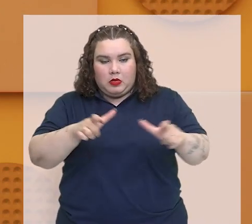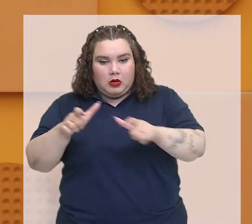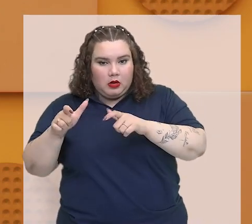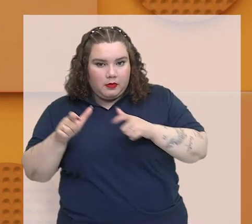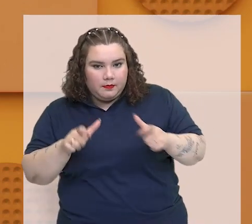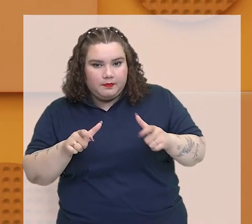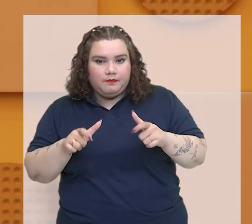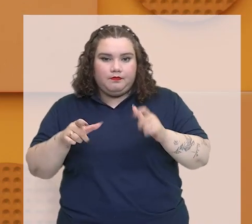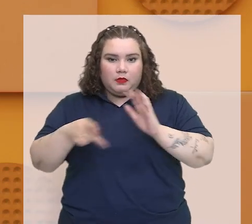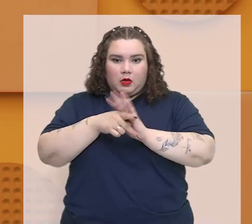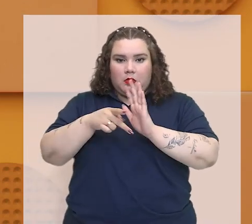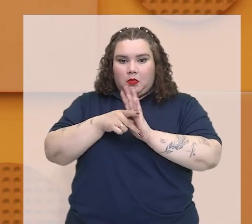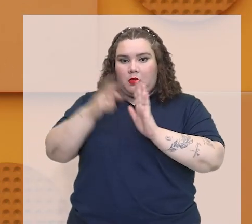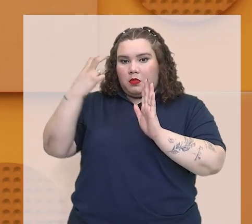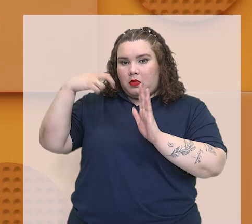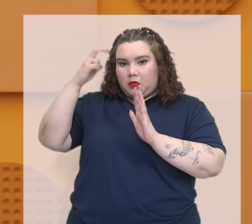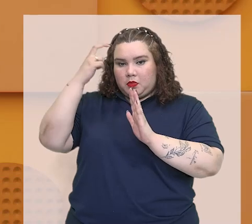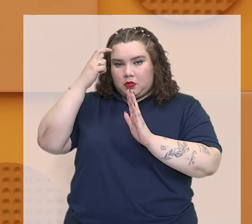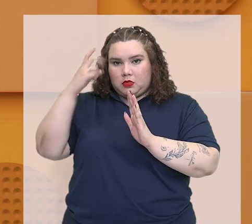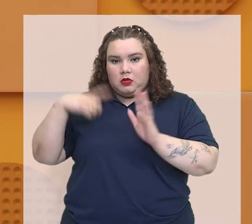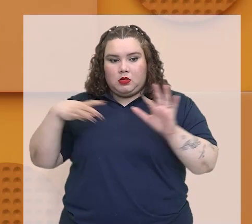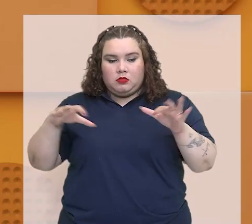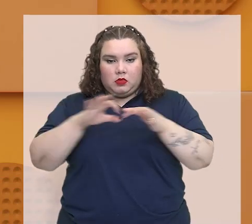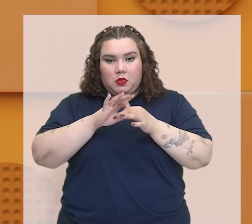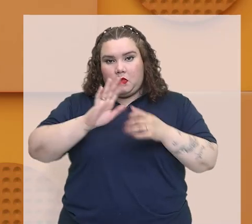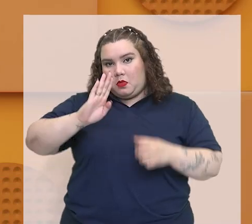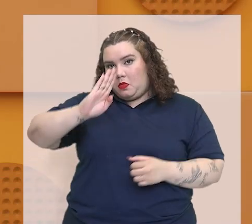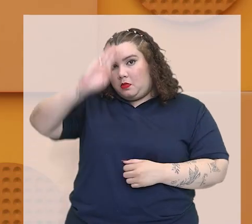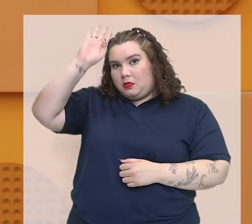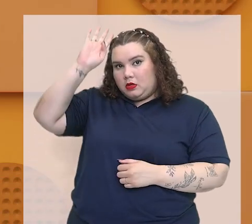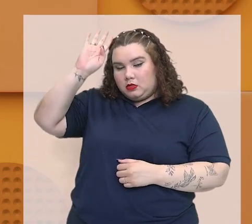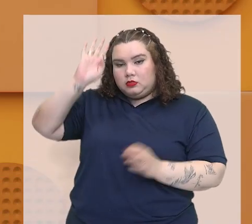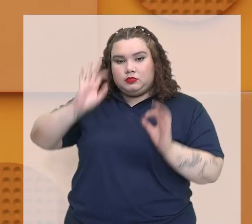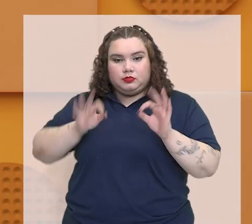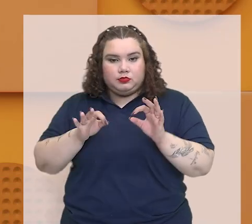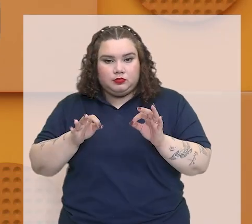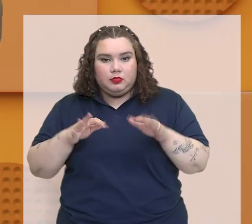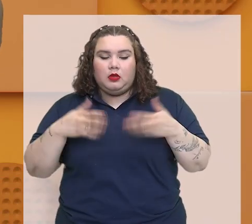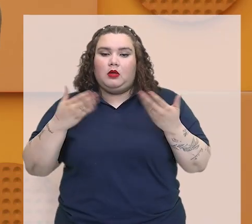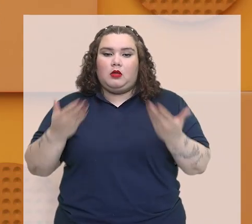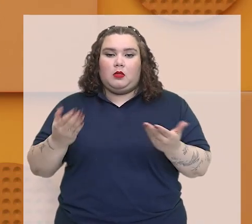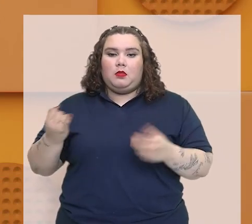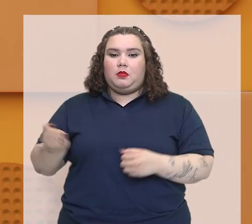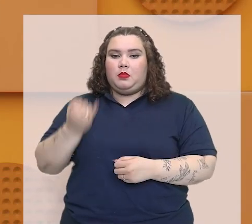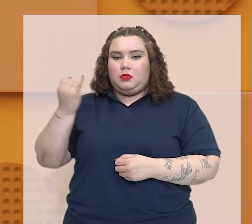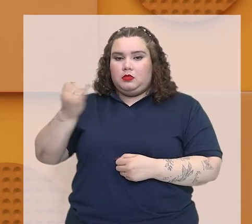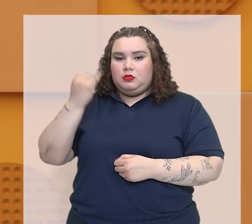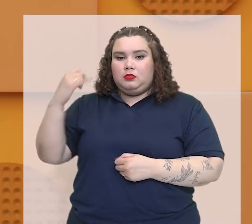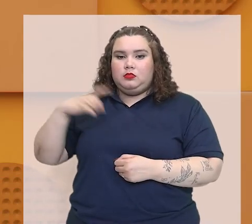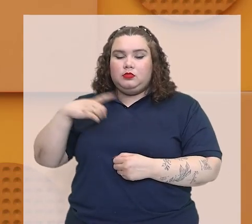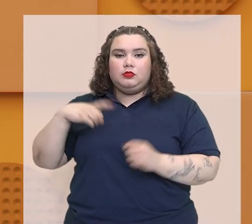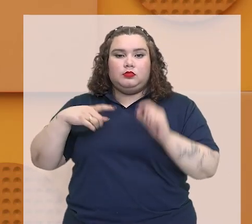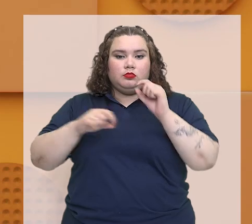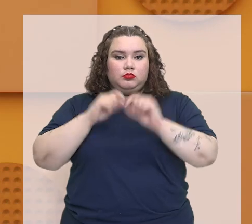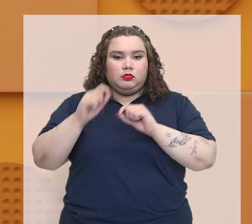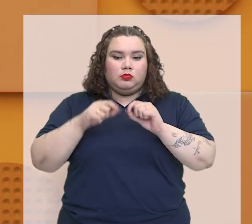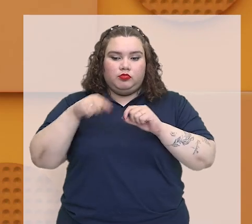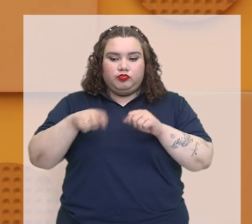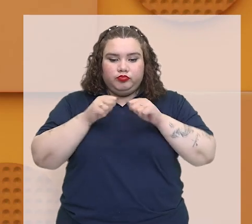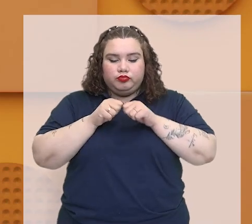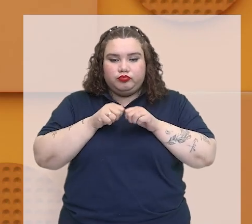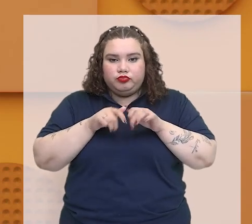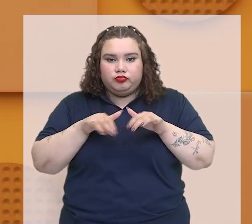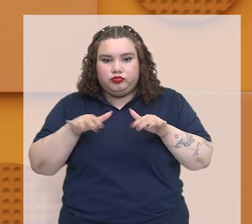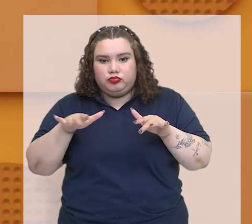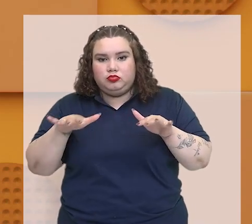mesmo, dessa cultura aí ligada aos romanos, tá? Então, a importância de se fazer o quê? Essa